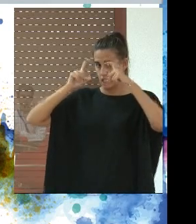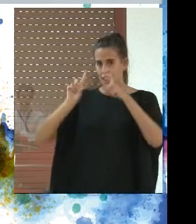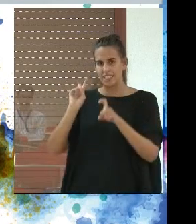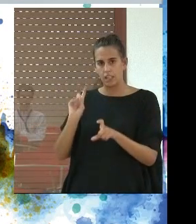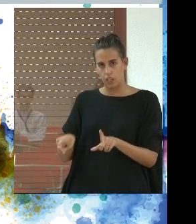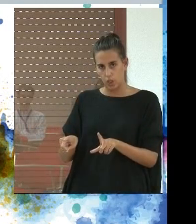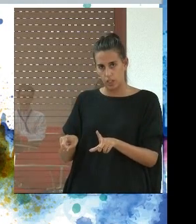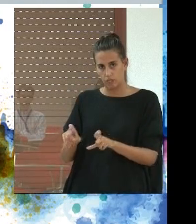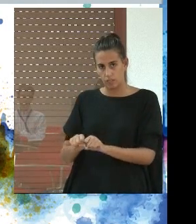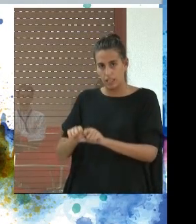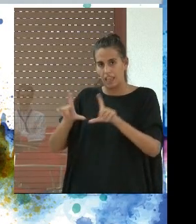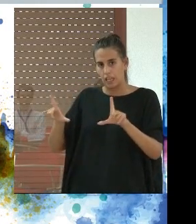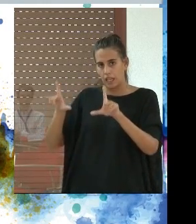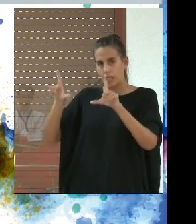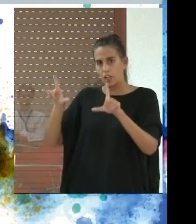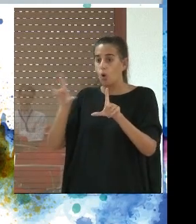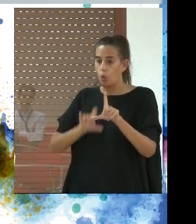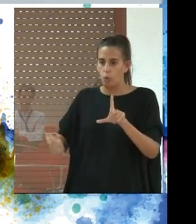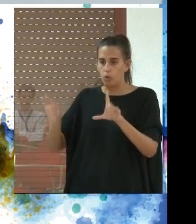Fiquei, cachorro. Sim.